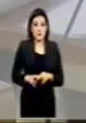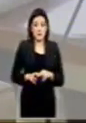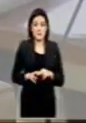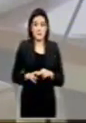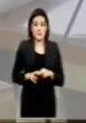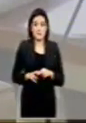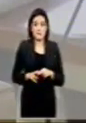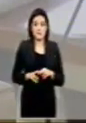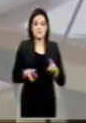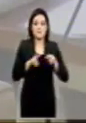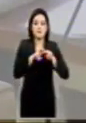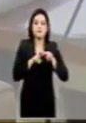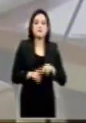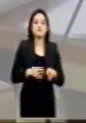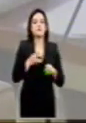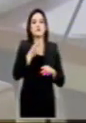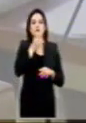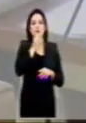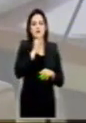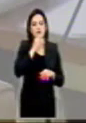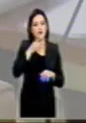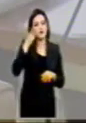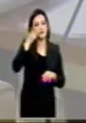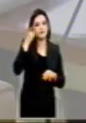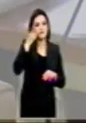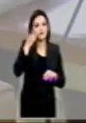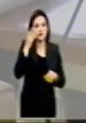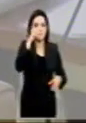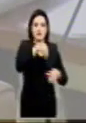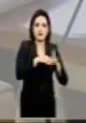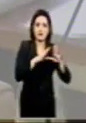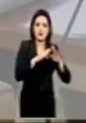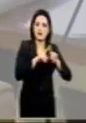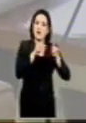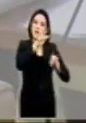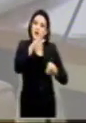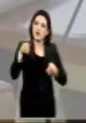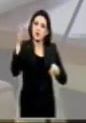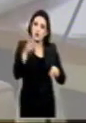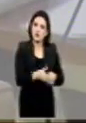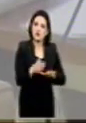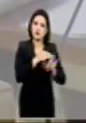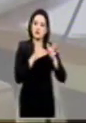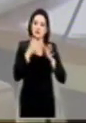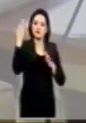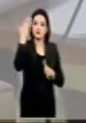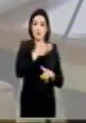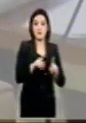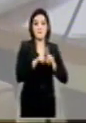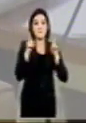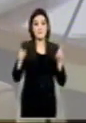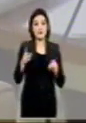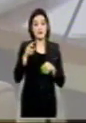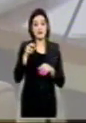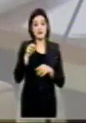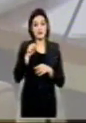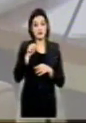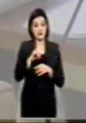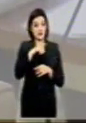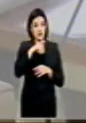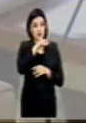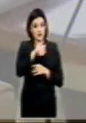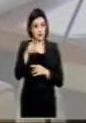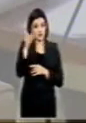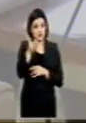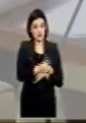foro prerrogativa, a nulidade do resultado da diligência. No entanto, ao disciplinar as nulidades, o Código de